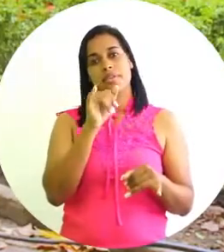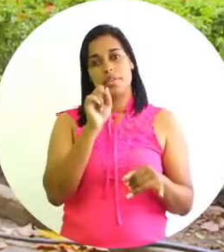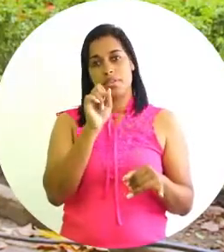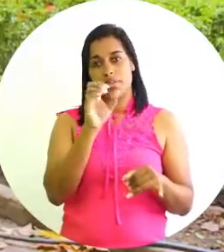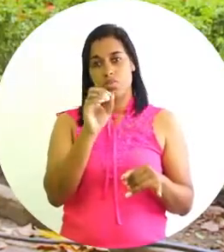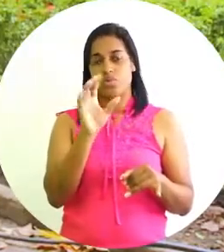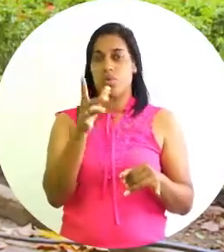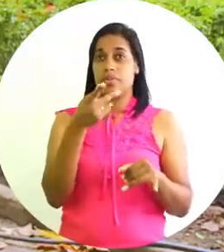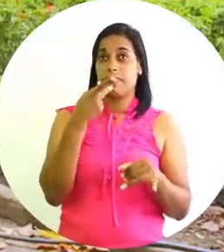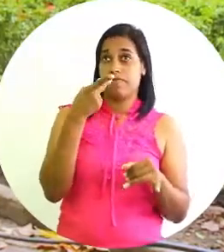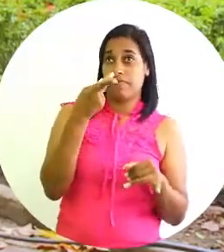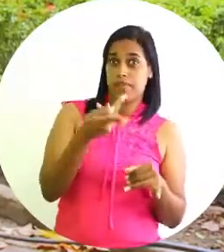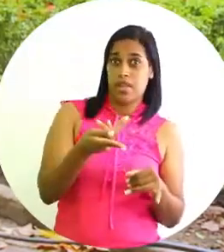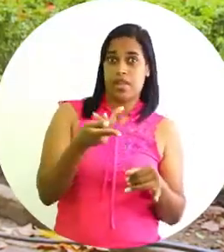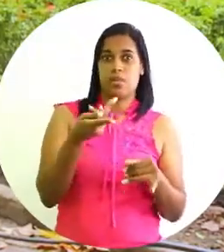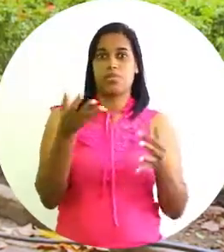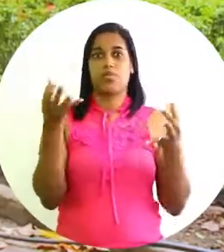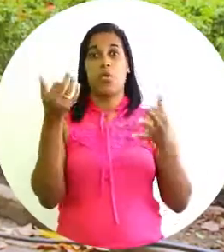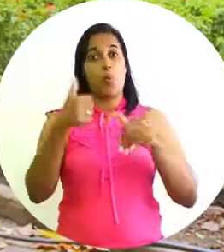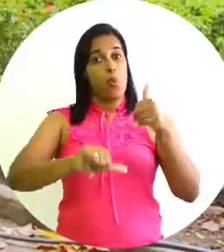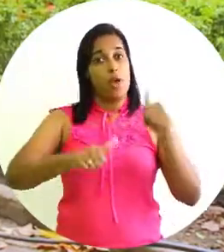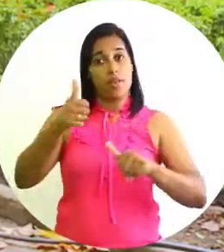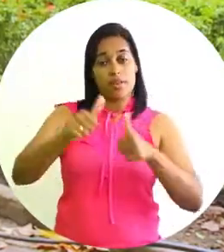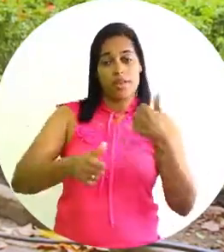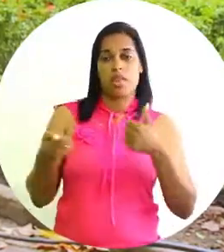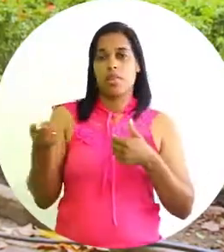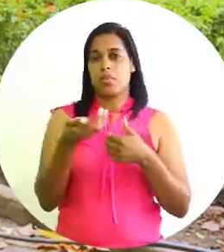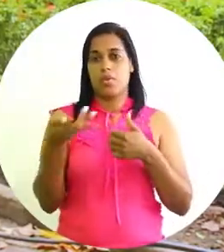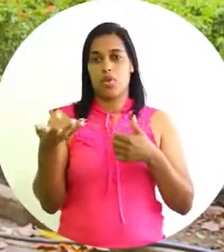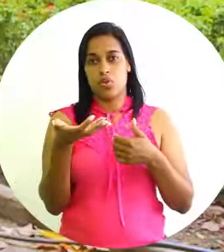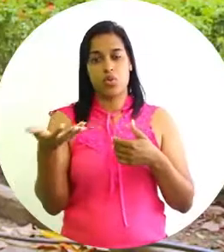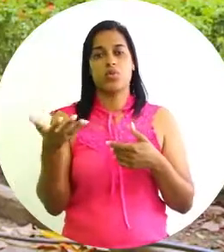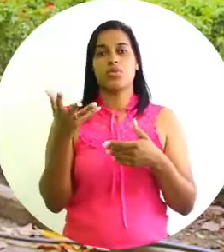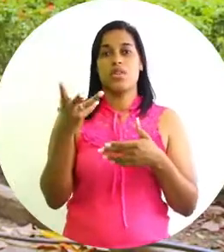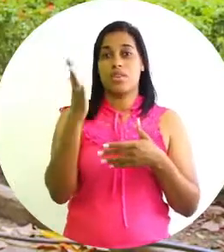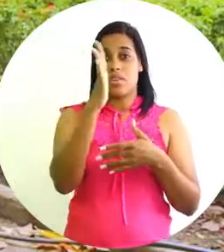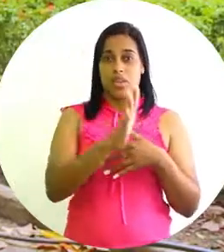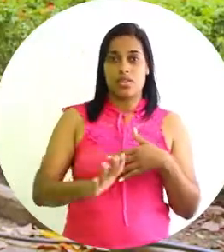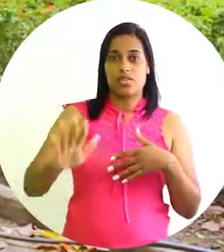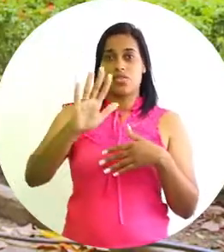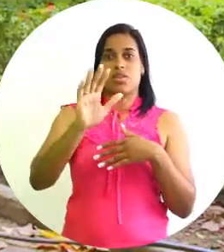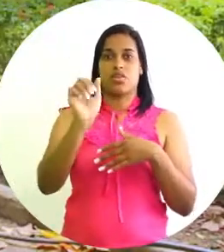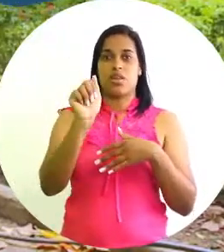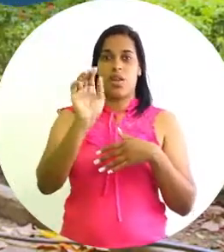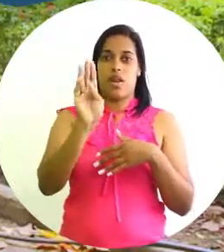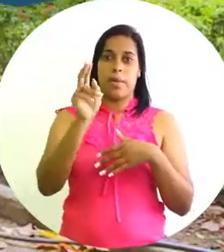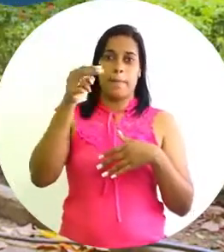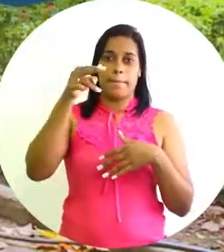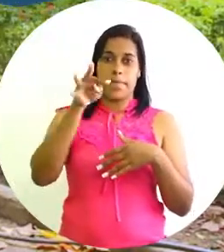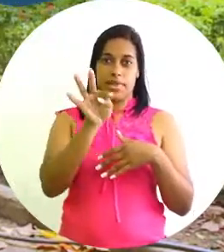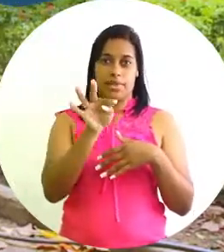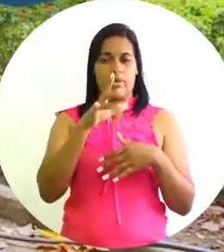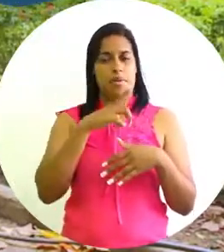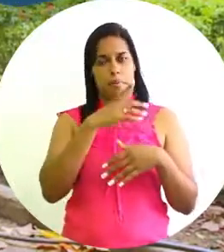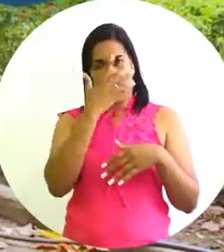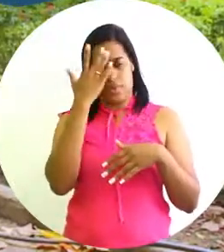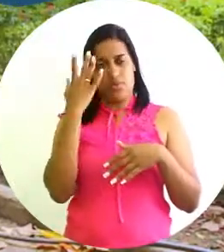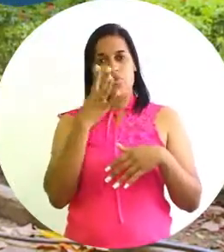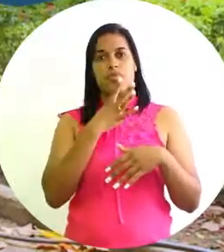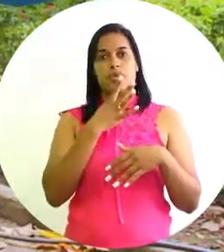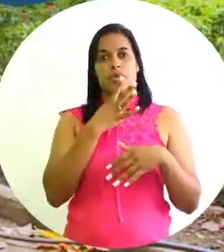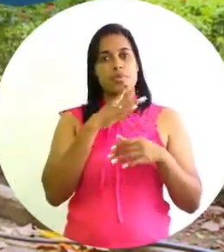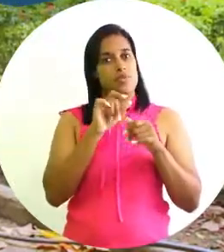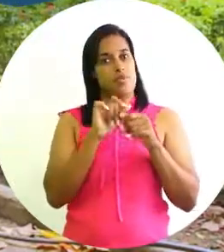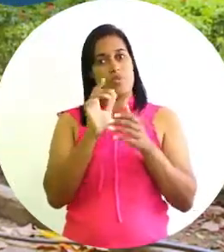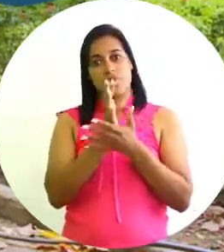quando falamos sobre excelência de produtos e serviços, e a nível nacional nós temos a ABNT, que a maioria das pessoas conhece quando vai